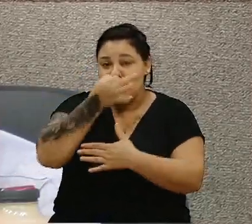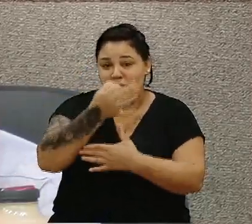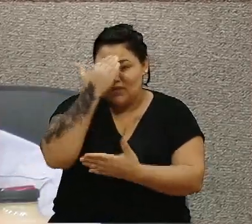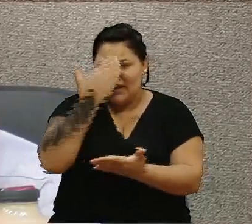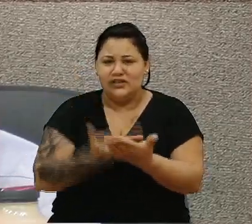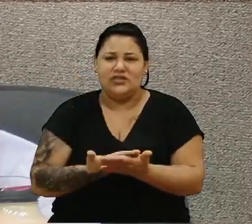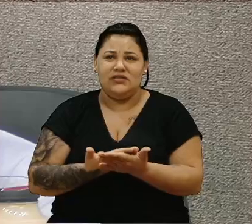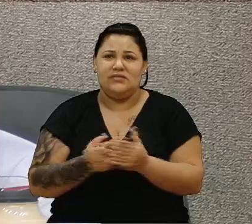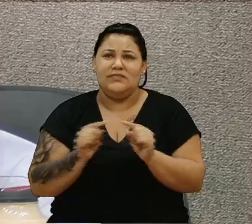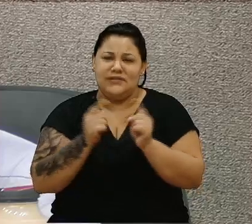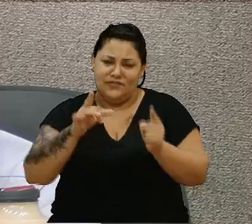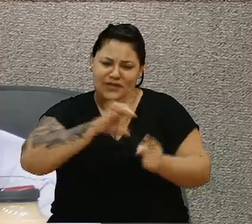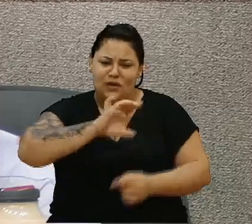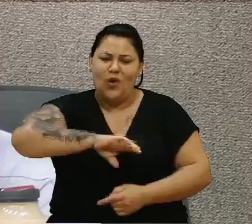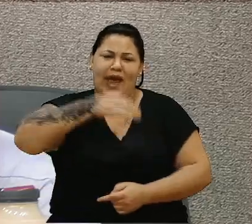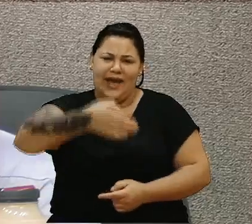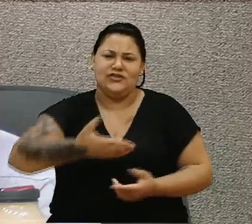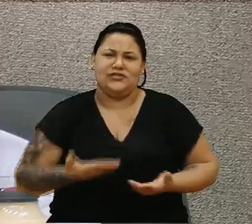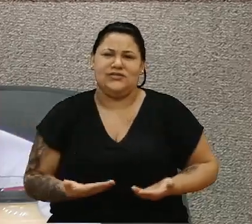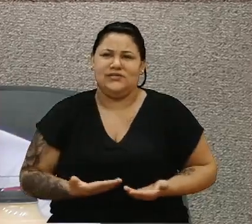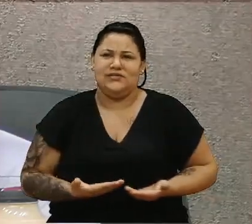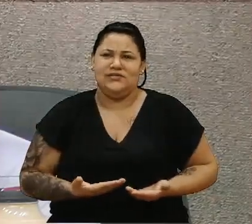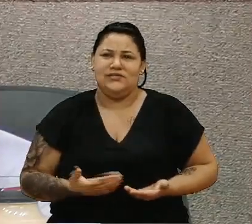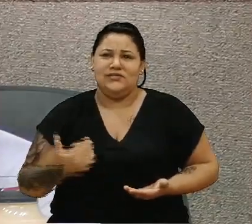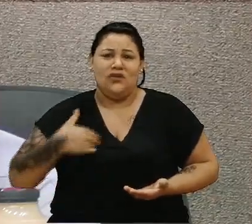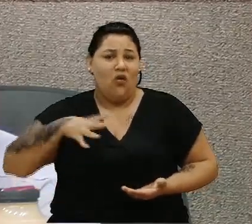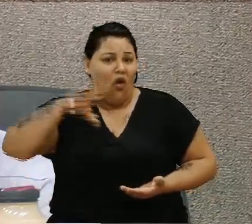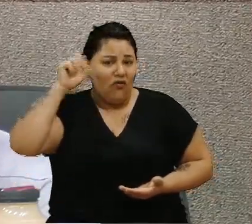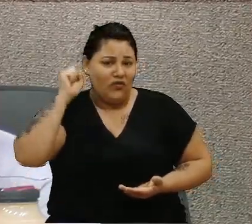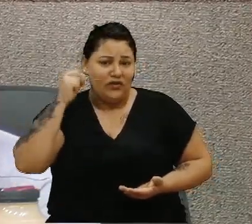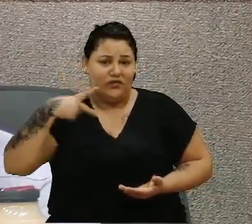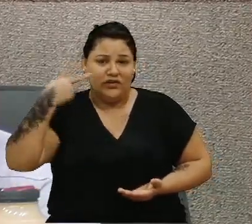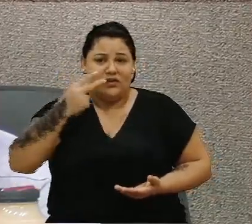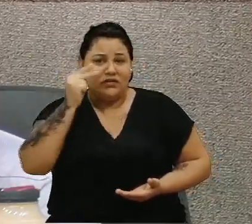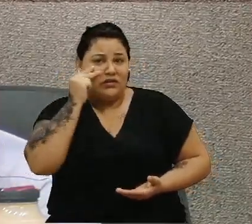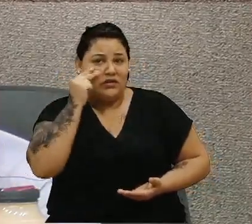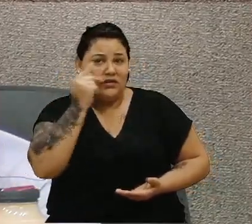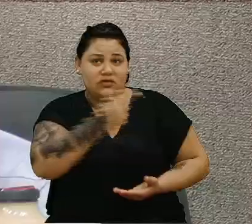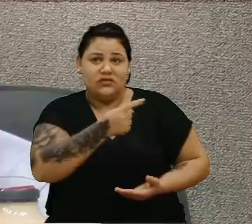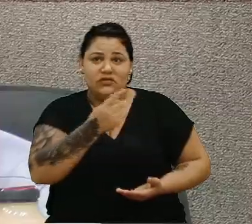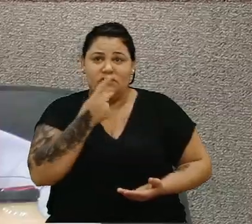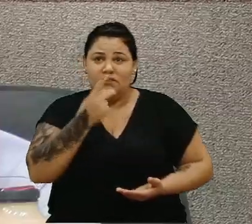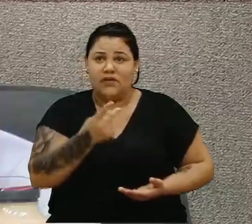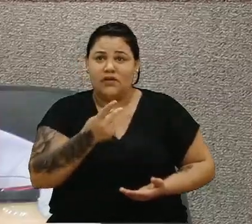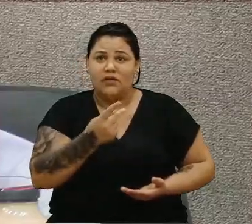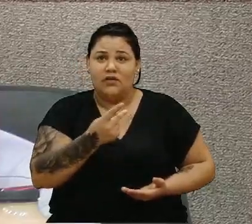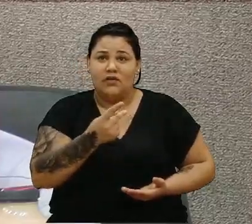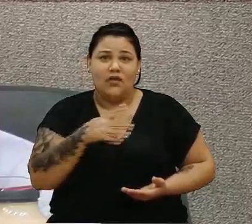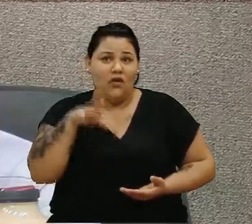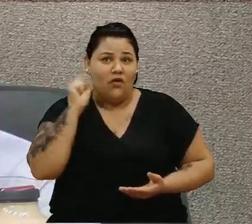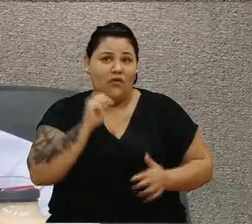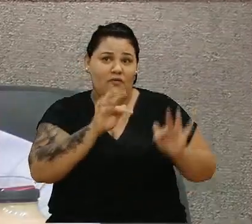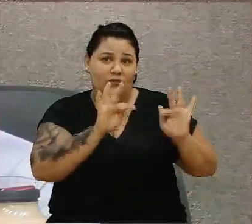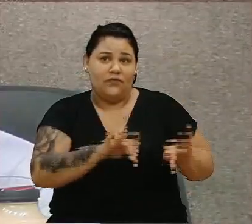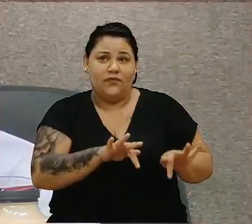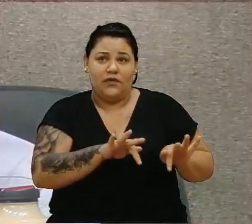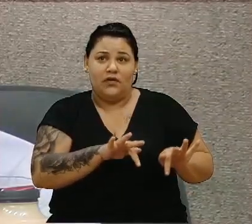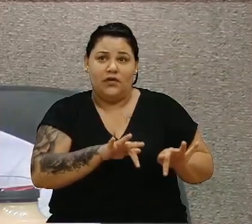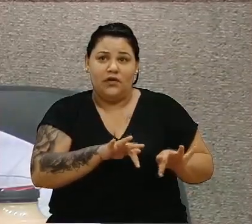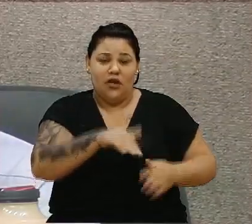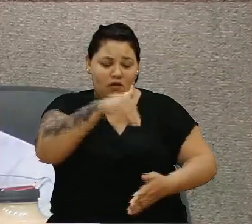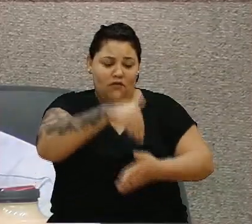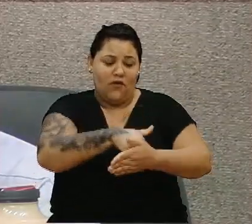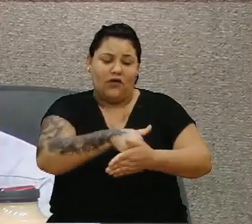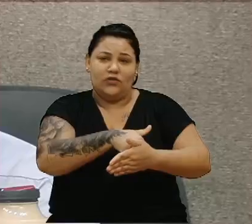Mas vamos lá, vamos ter a coragem. Ouvindo o vereador Cláudio Libardi, só faltou eu ouvir ele dizer no fim: e eu voto favorável porque eu